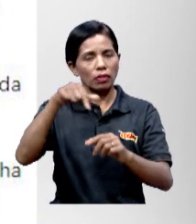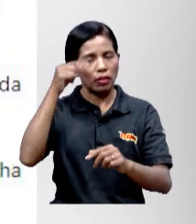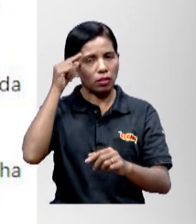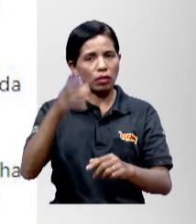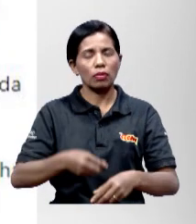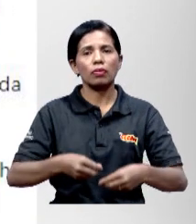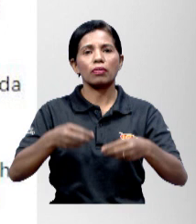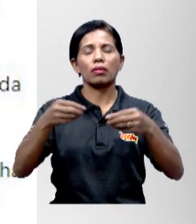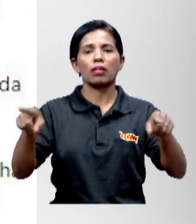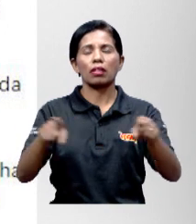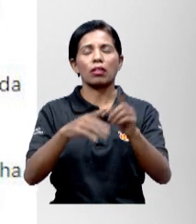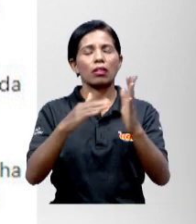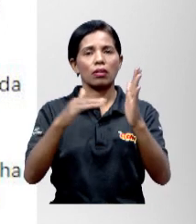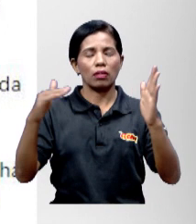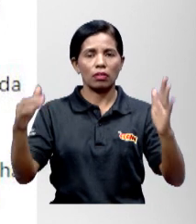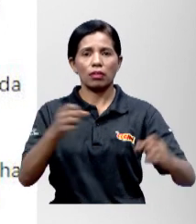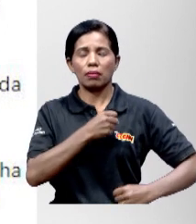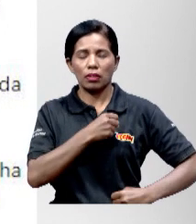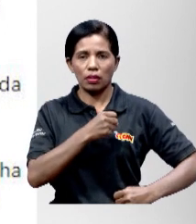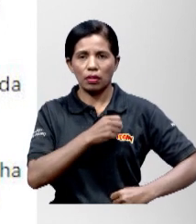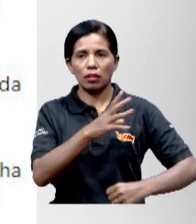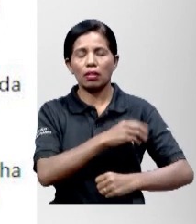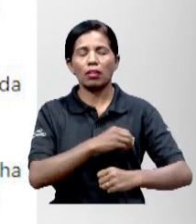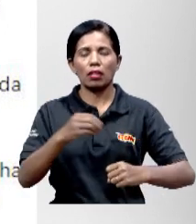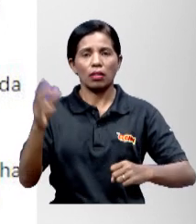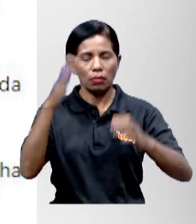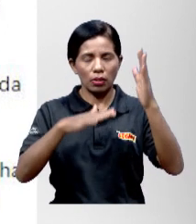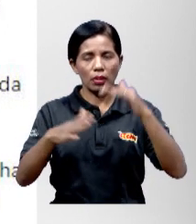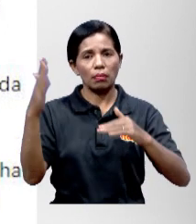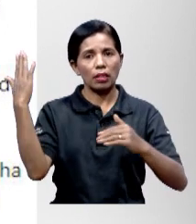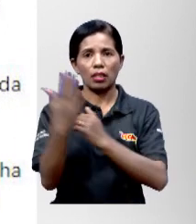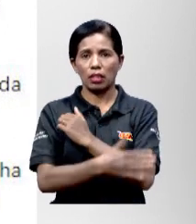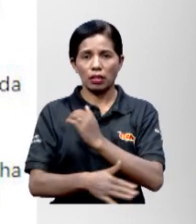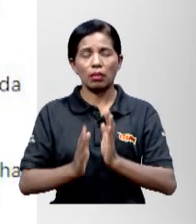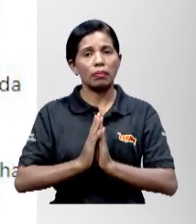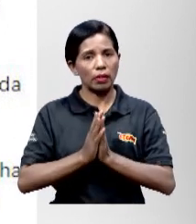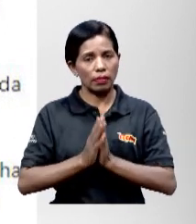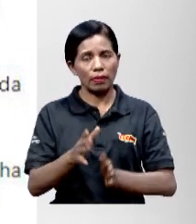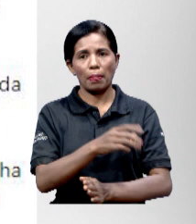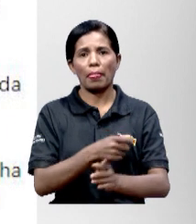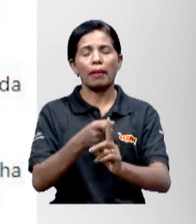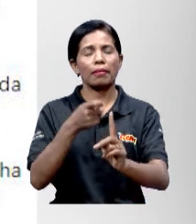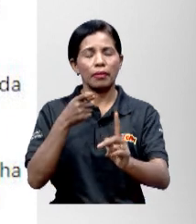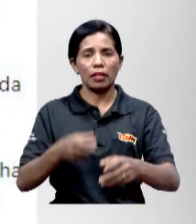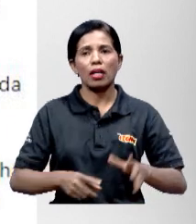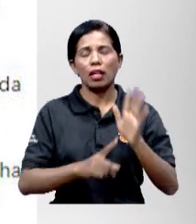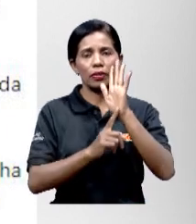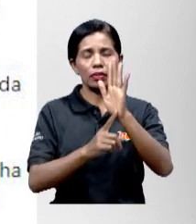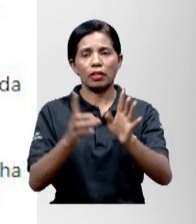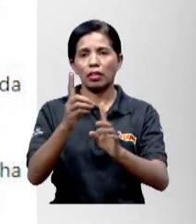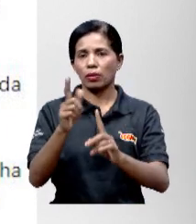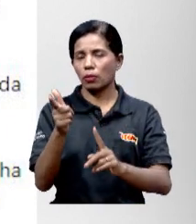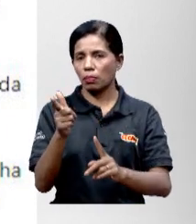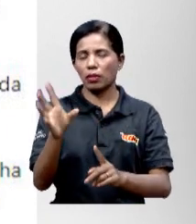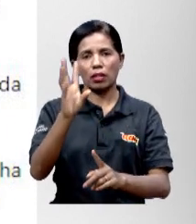foi posição contra golpe militar no massacre nebe acontece em Mianmar. Lihusi comunicaram imprensa nebe fosai a loron ruanulu